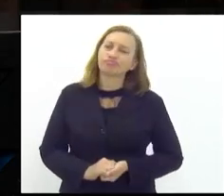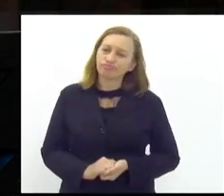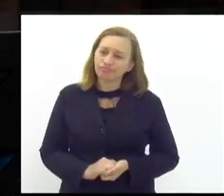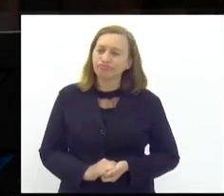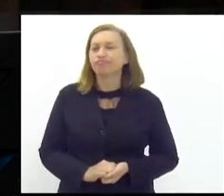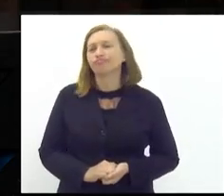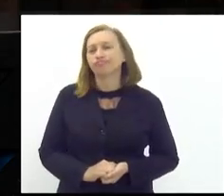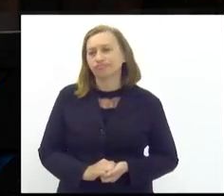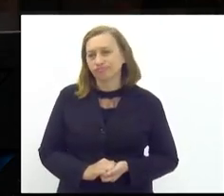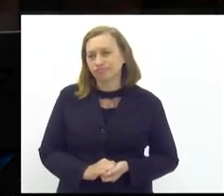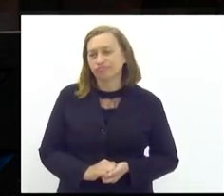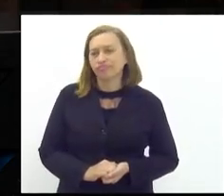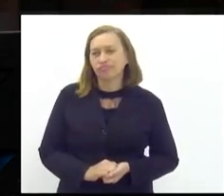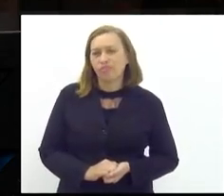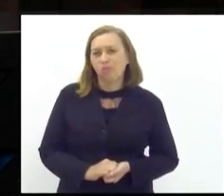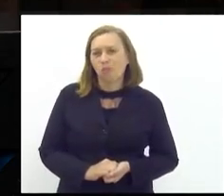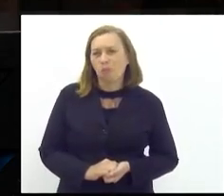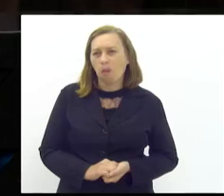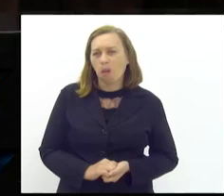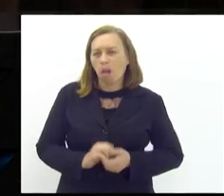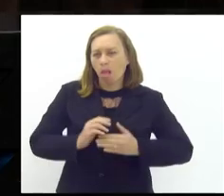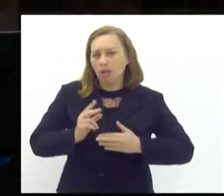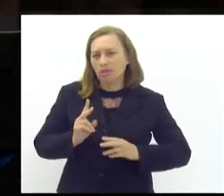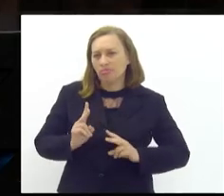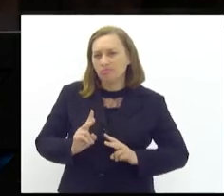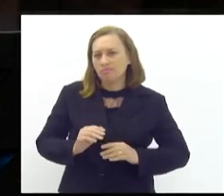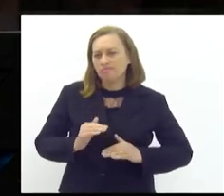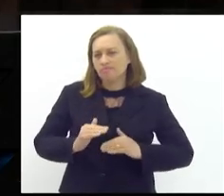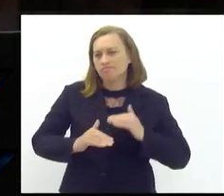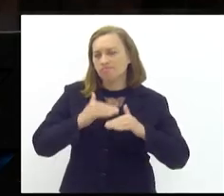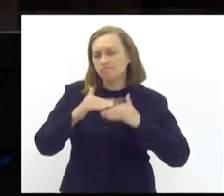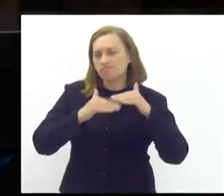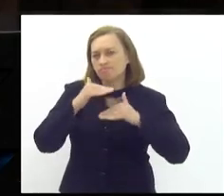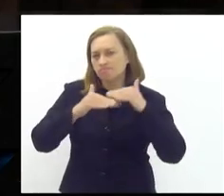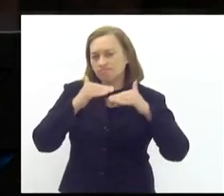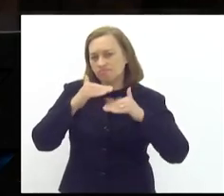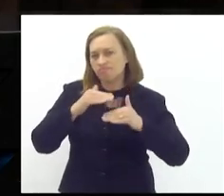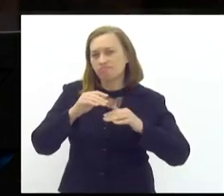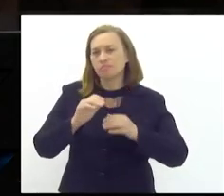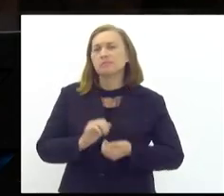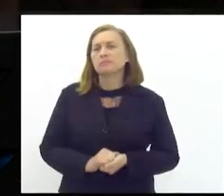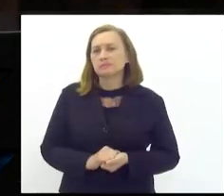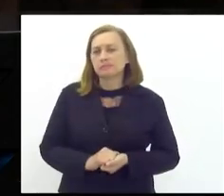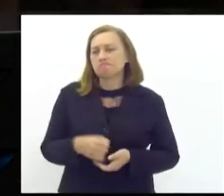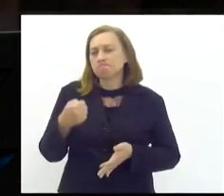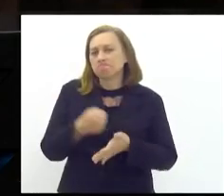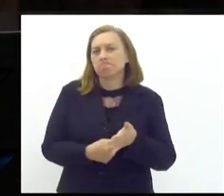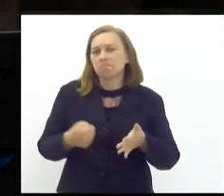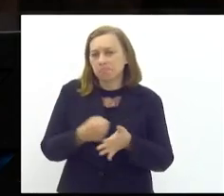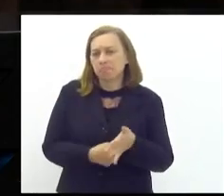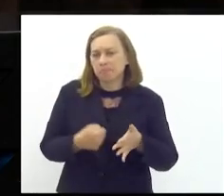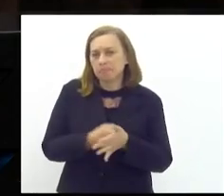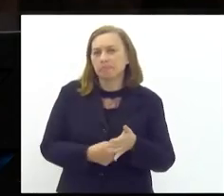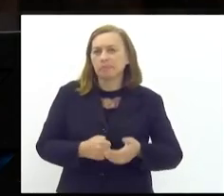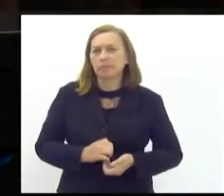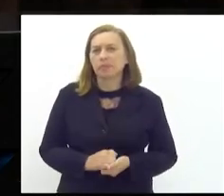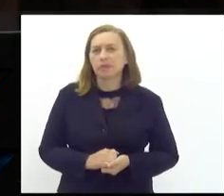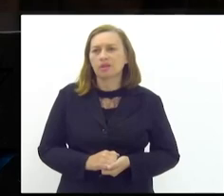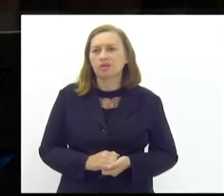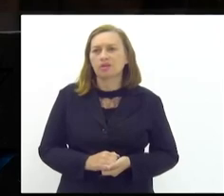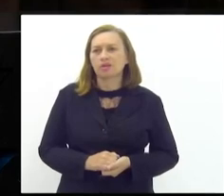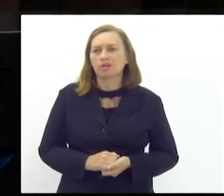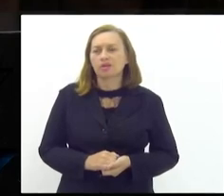tem um avanço sistêmico dessa luta entre